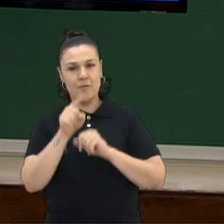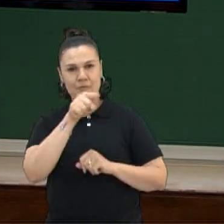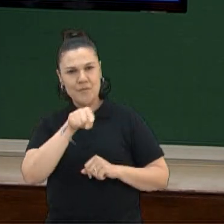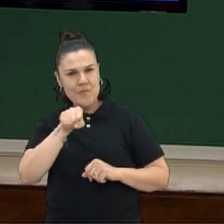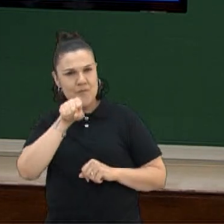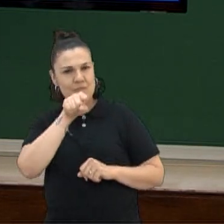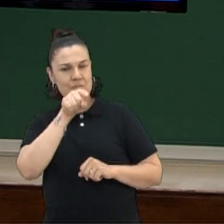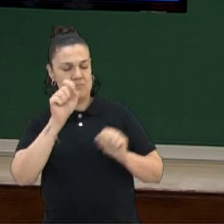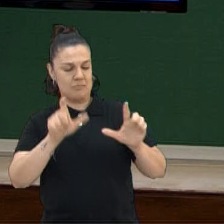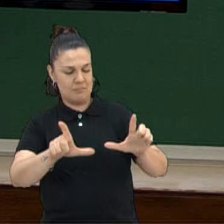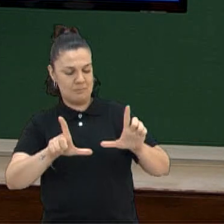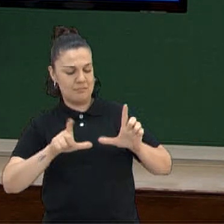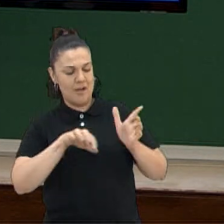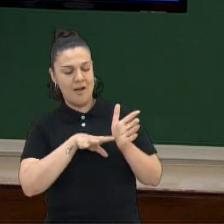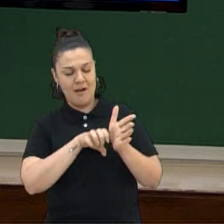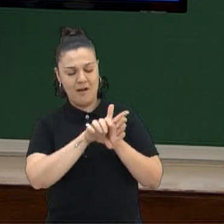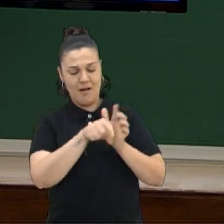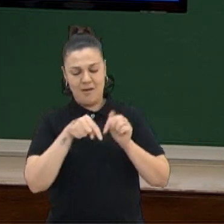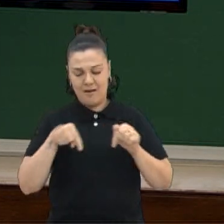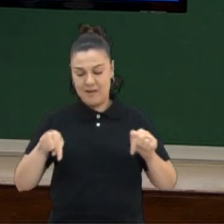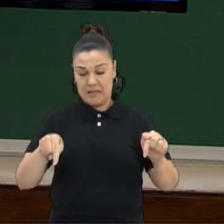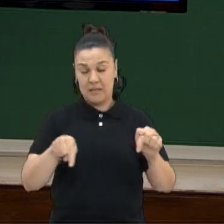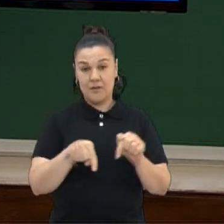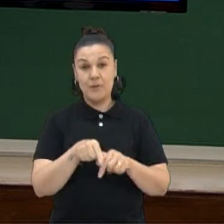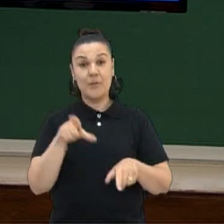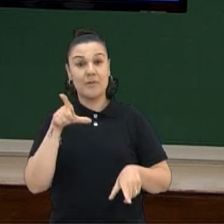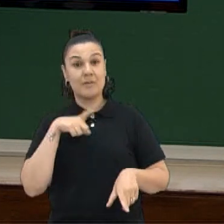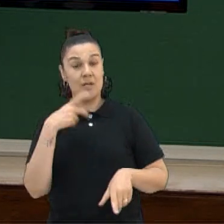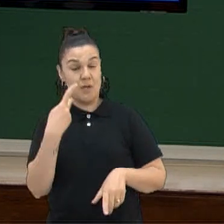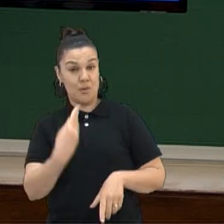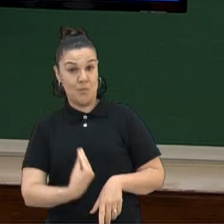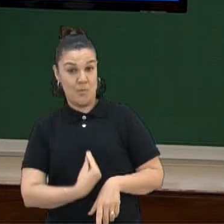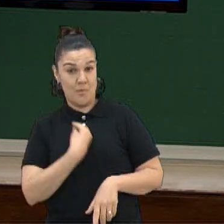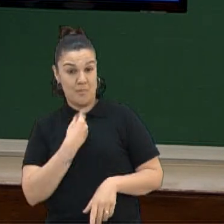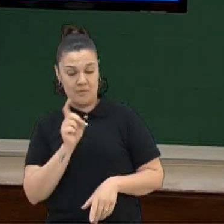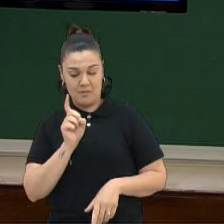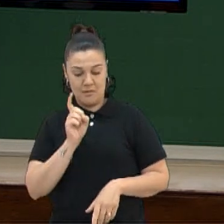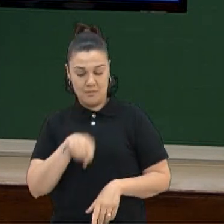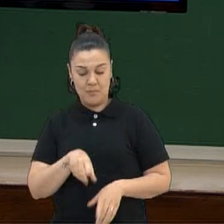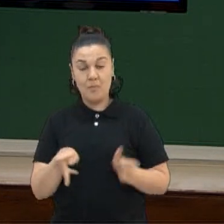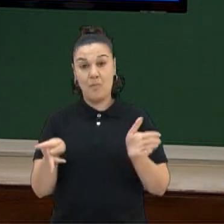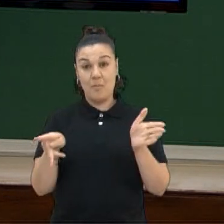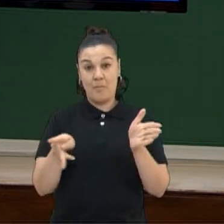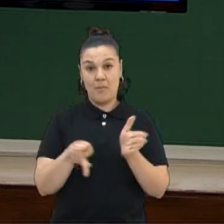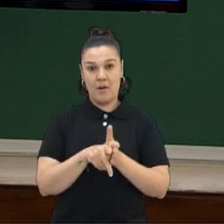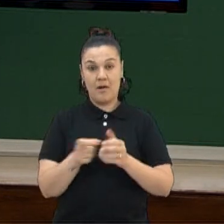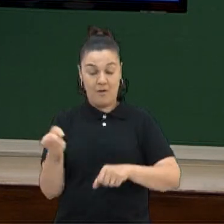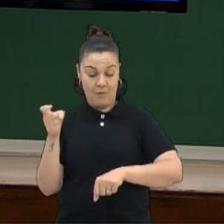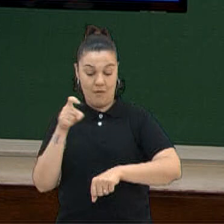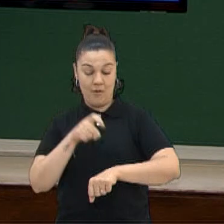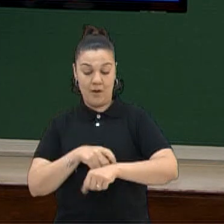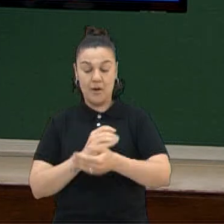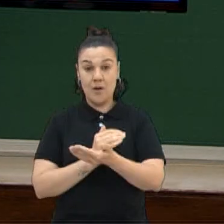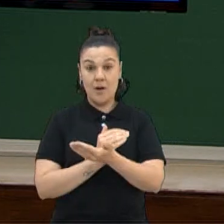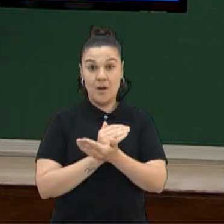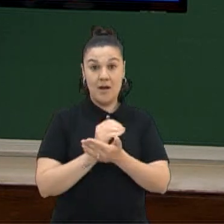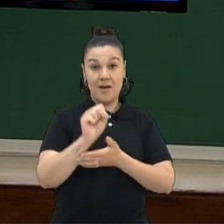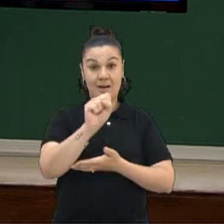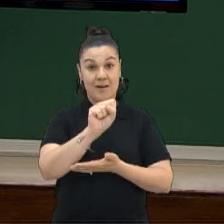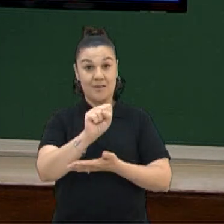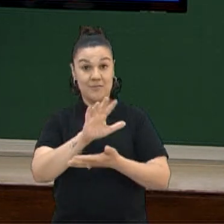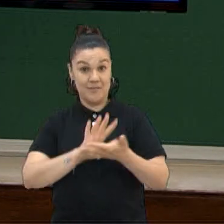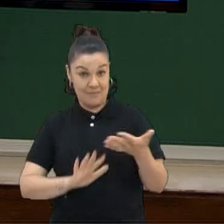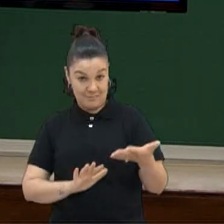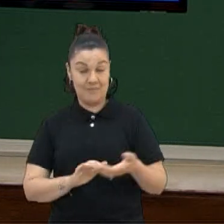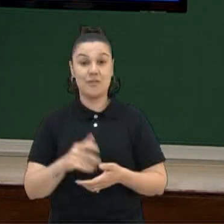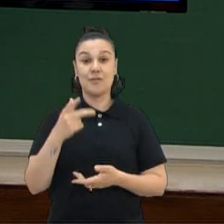você que está acessando o Classroom, a partir de agora, a sua presença ela vai ser validada na hora em que você realizar